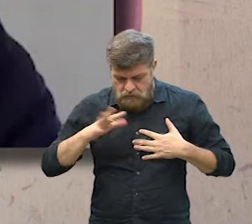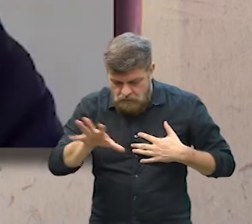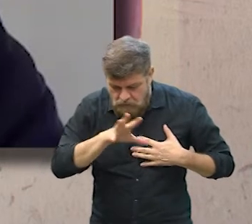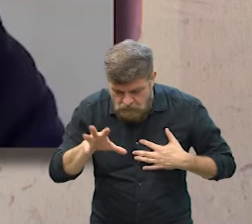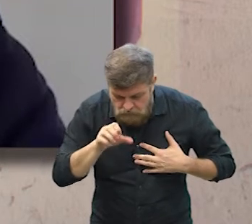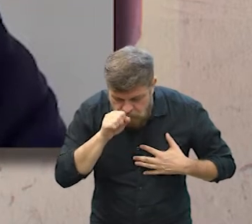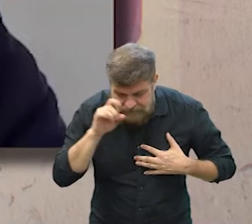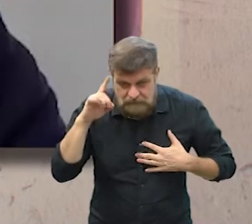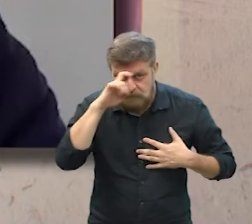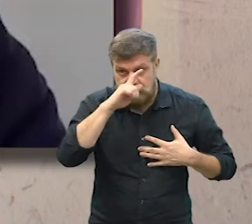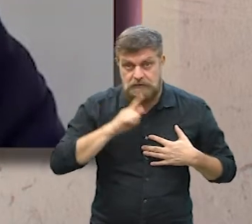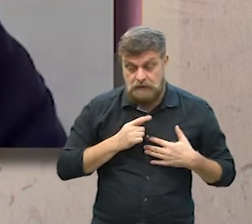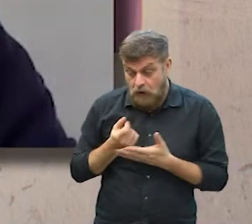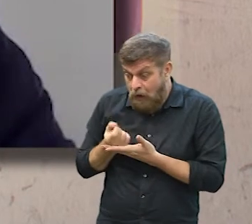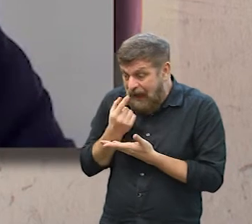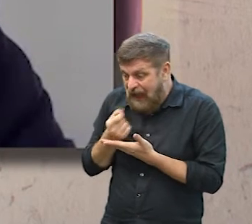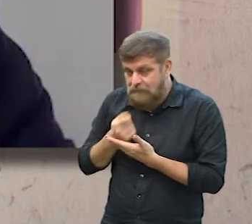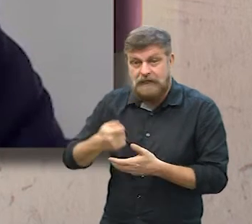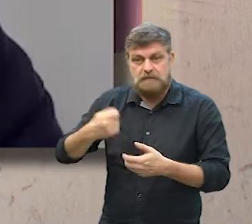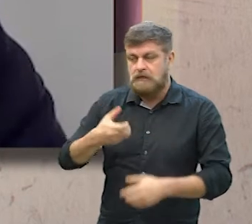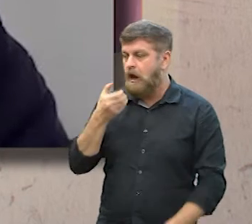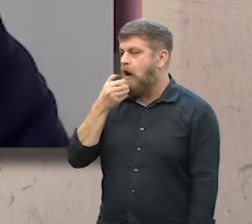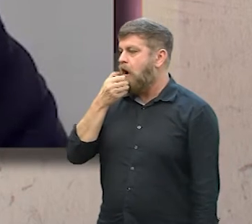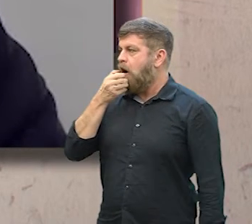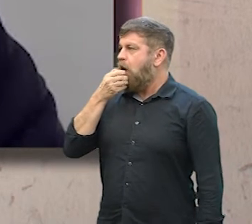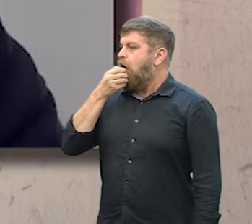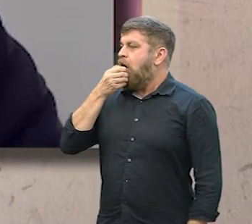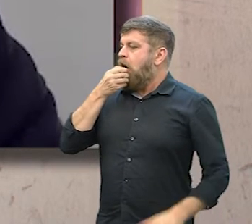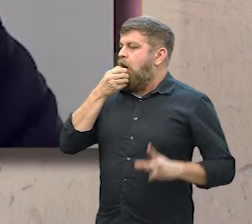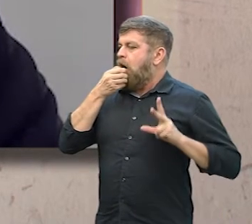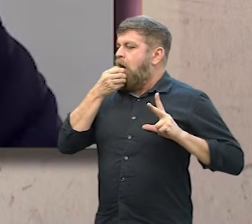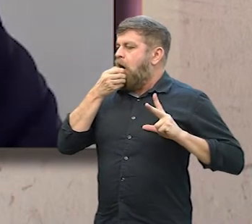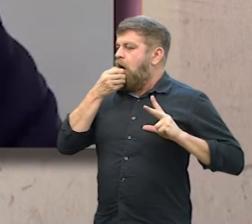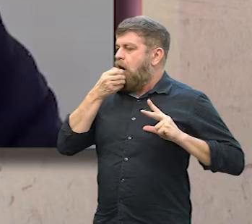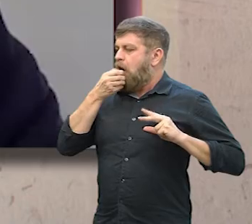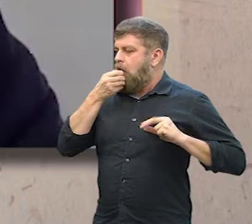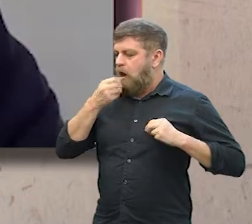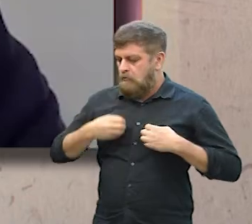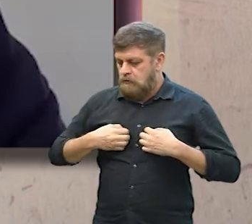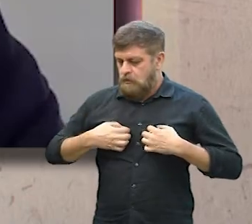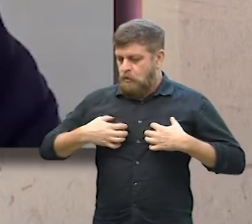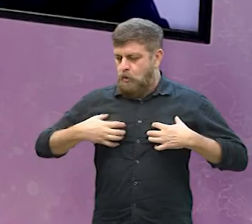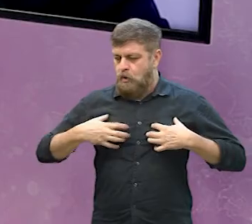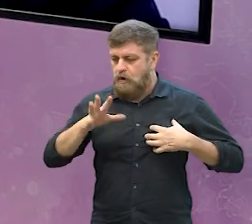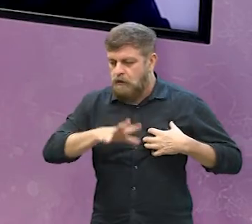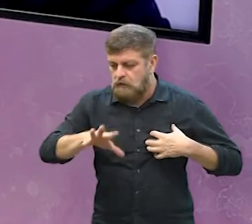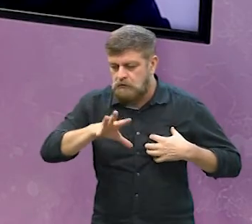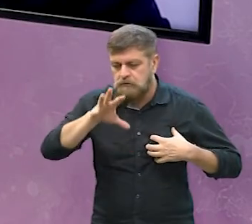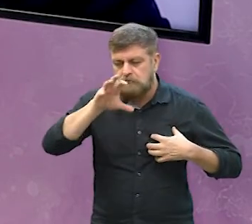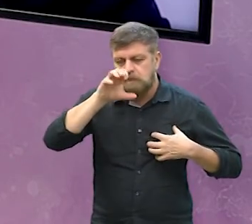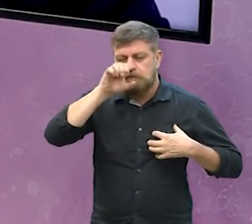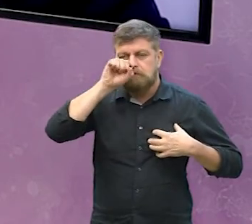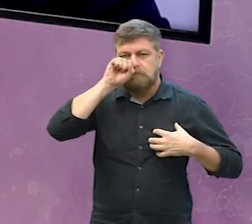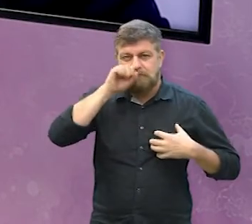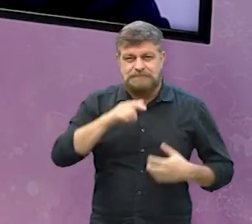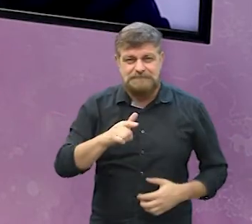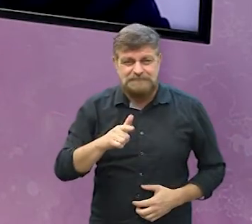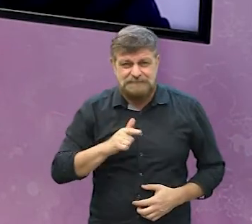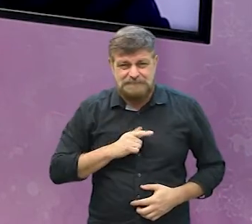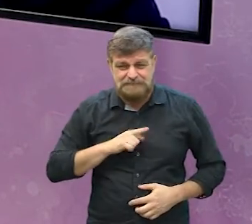uma crise, e daí esse medicamento vai ser fundamental para aliviar os sintomas e para dilatar os brônquios. Doutora, a gente falou aí